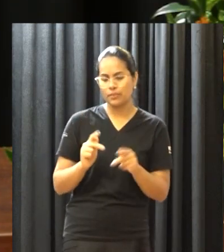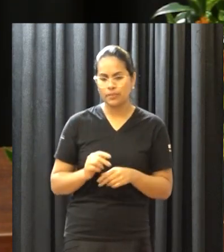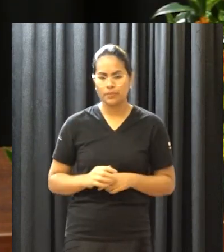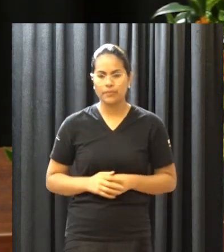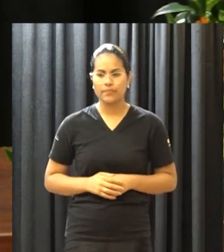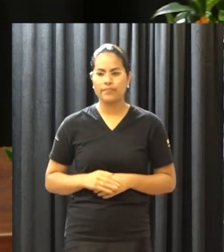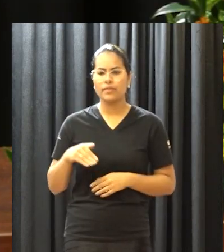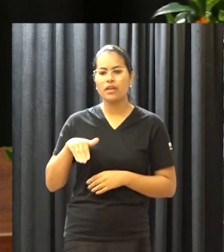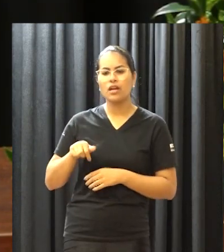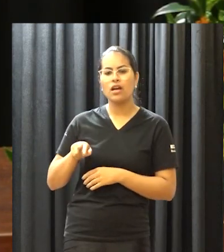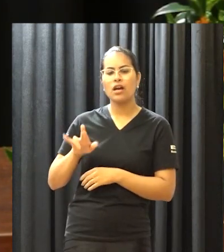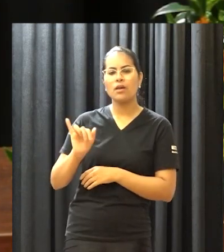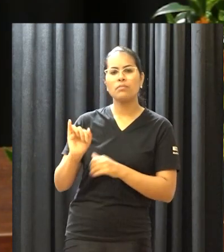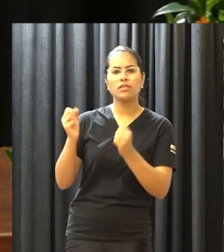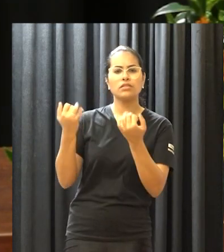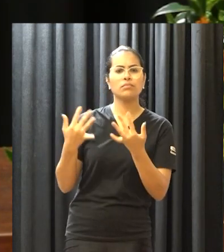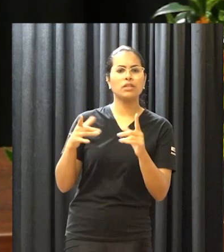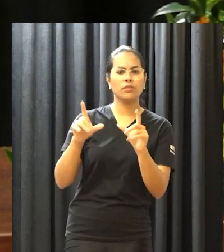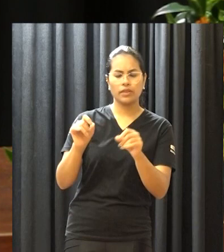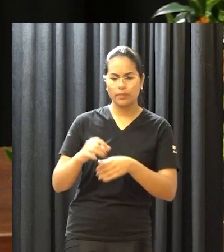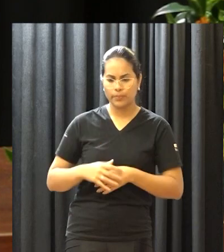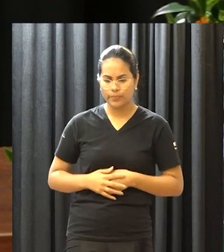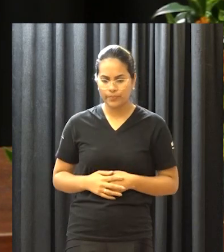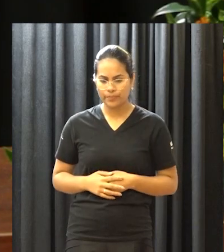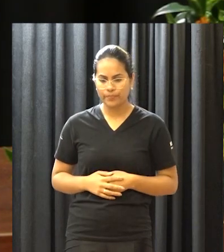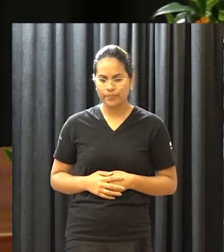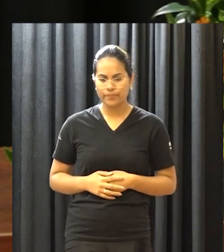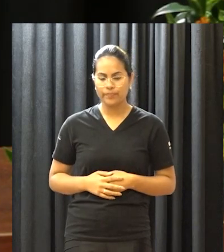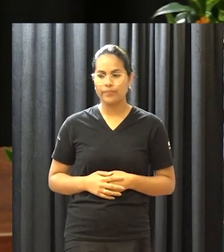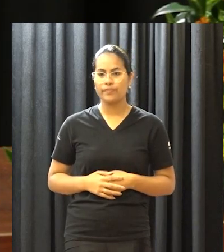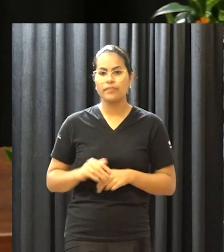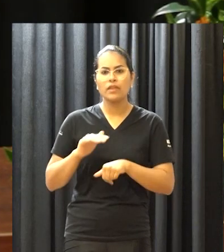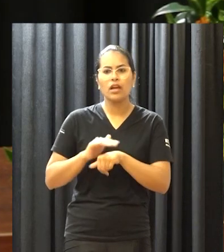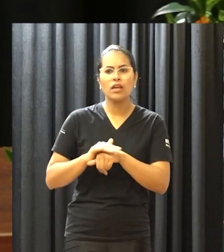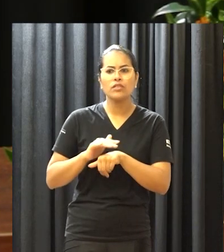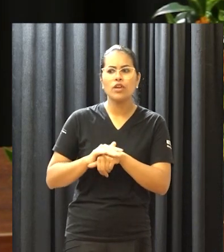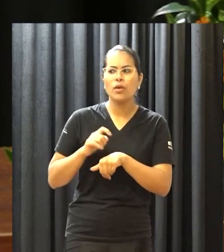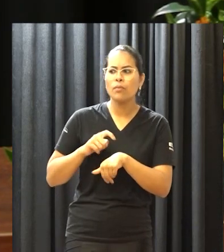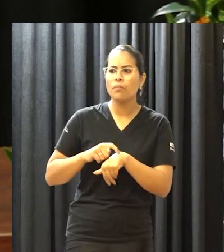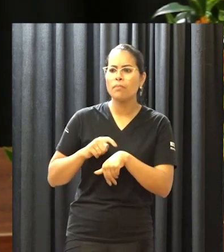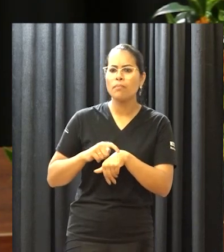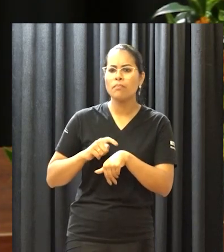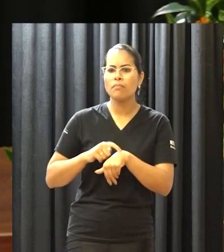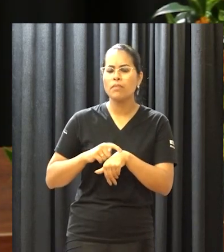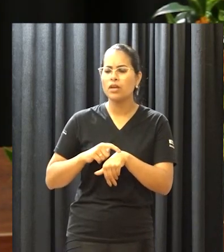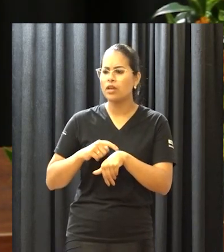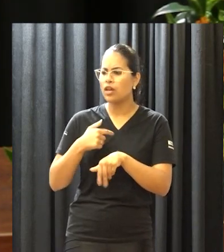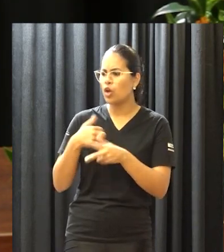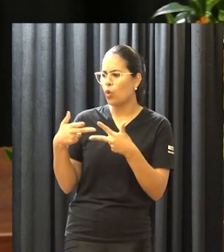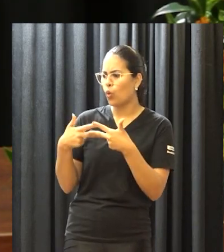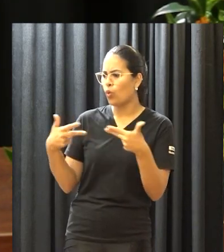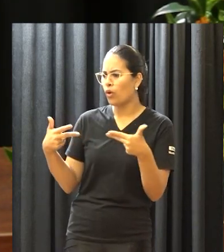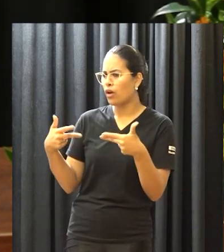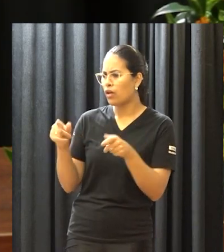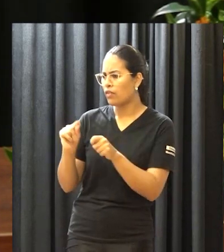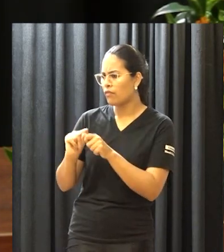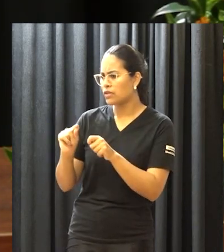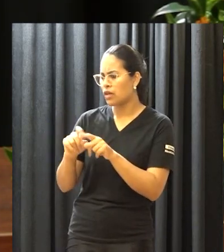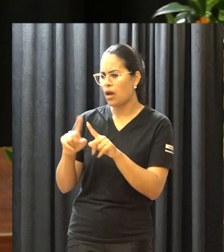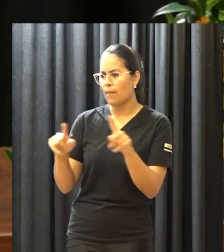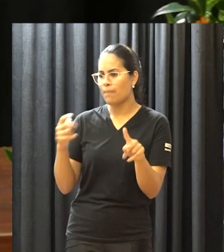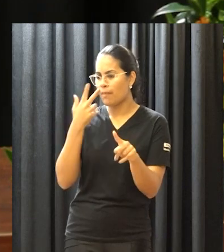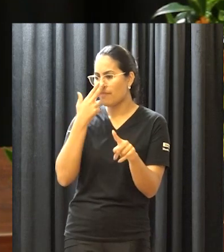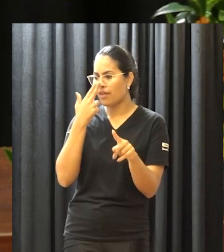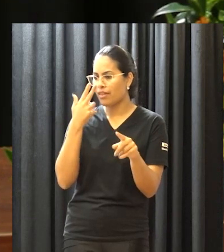A Maria diz assim: de repente você está fazendo alguma coisa, aí aparece uma música que descreve aquele